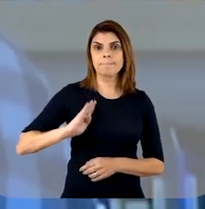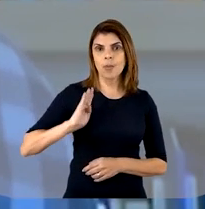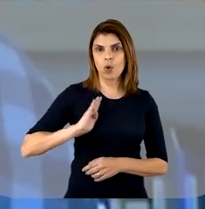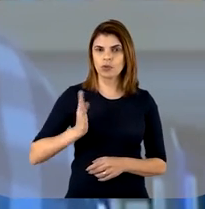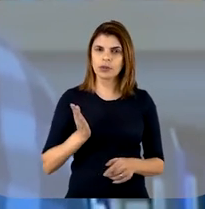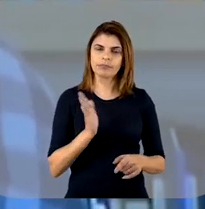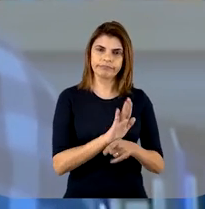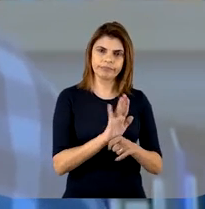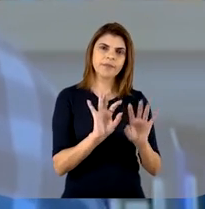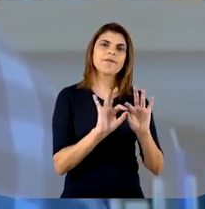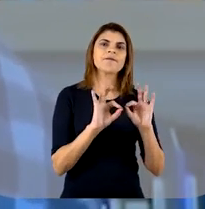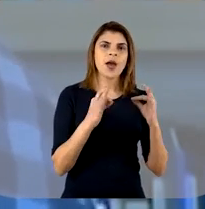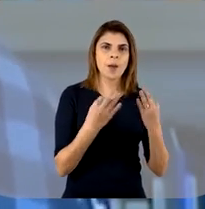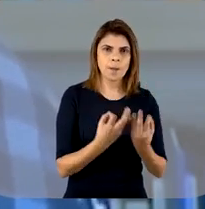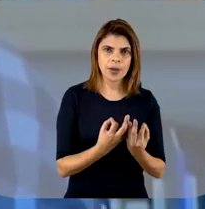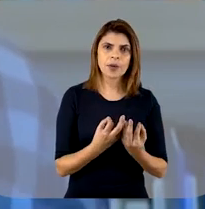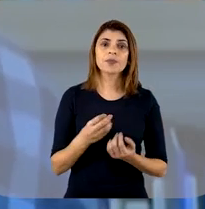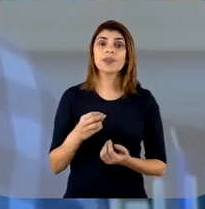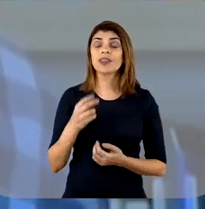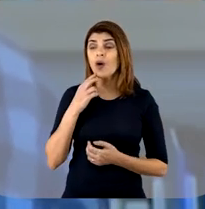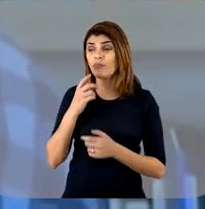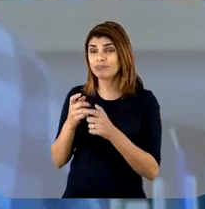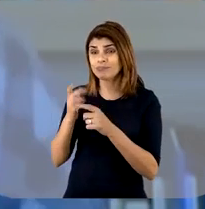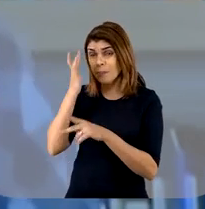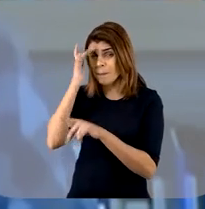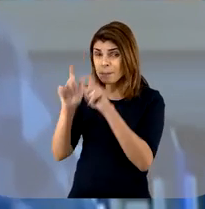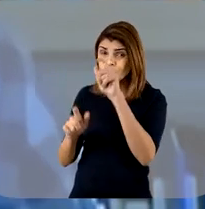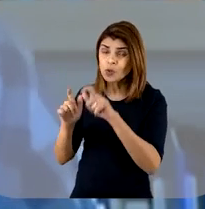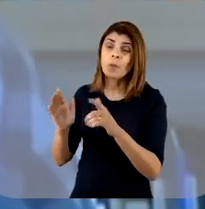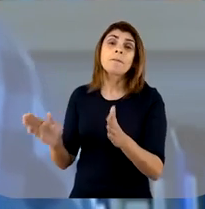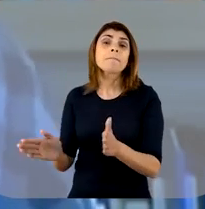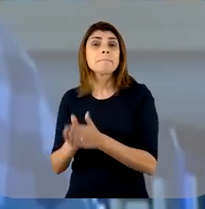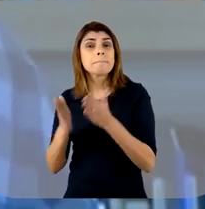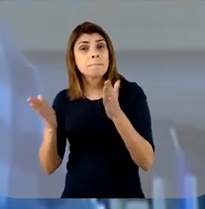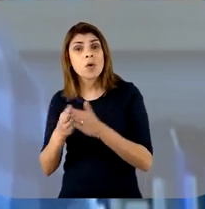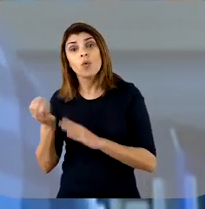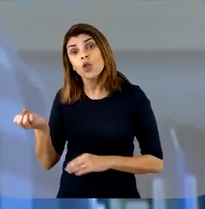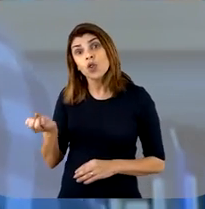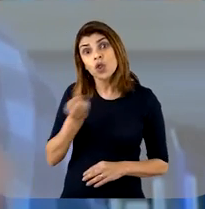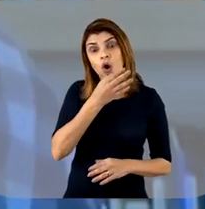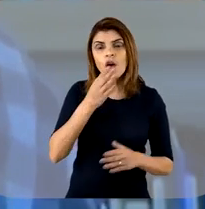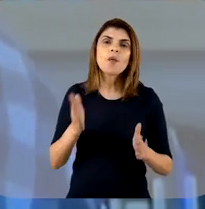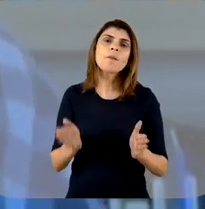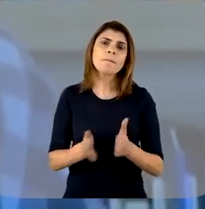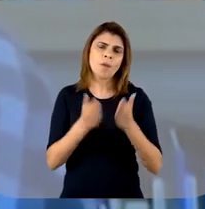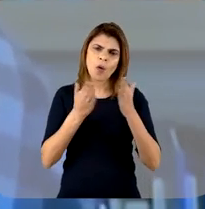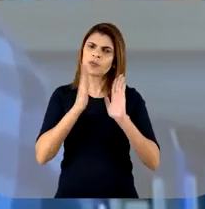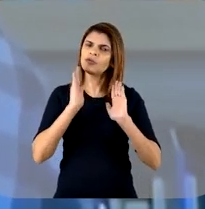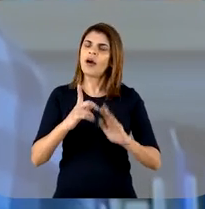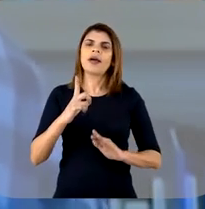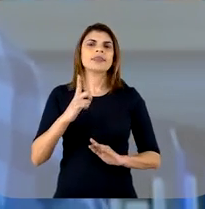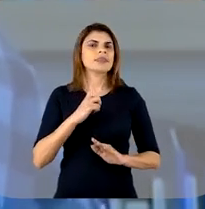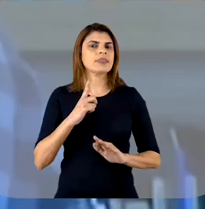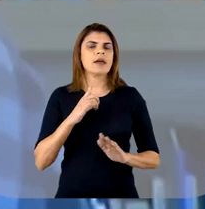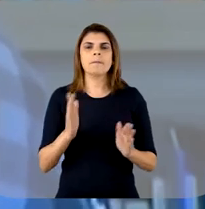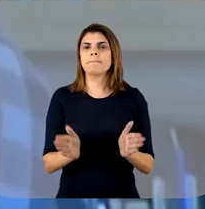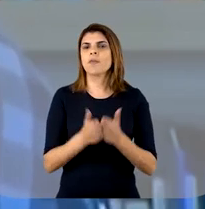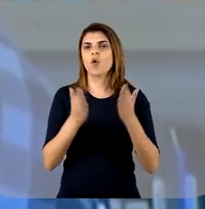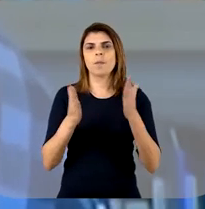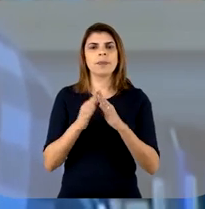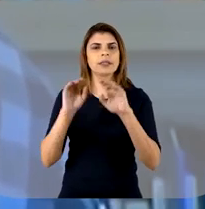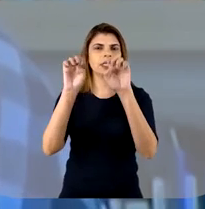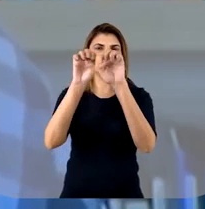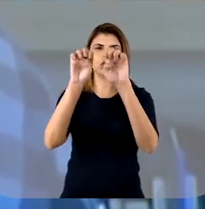milhões de novos extremamente pobres e novos pobres, eles aprofundam já uma pobreza